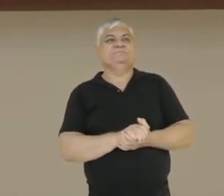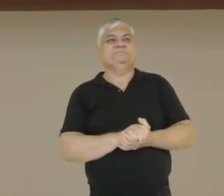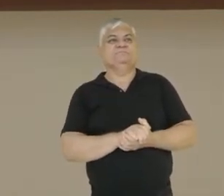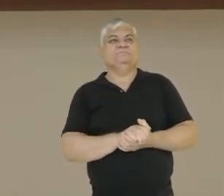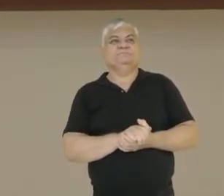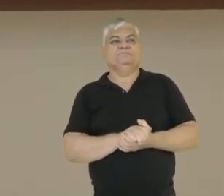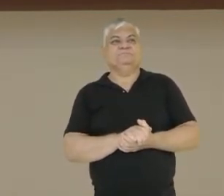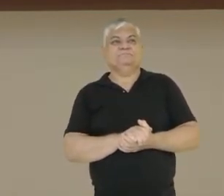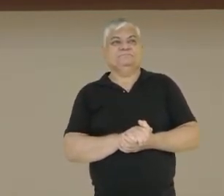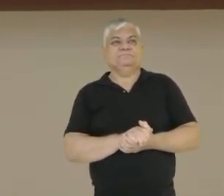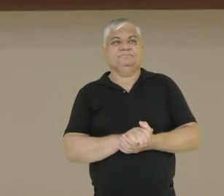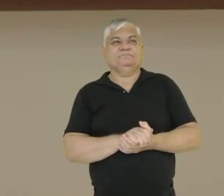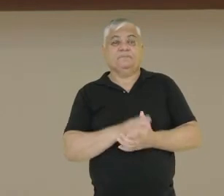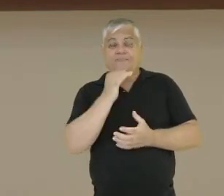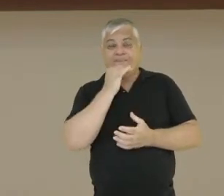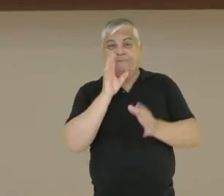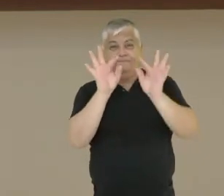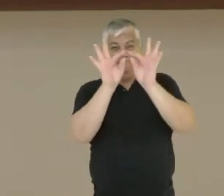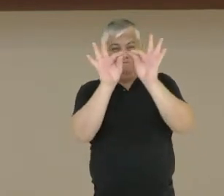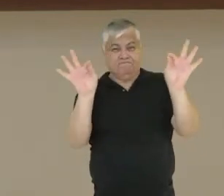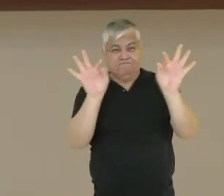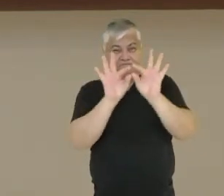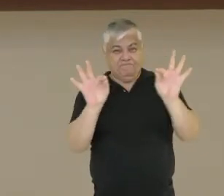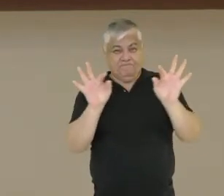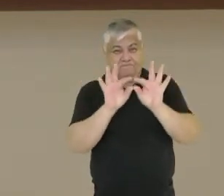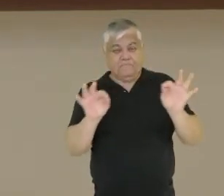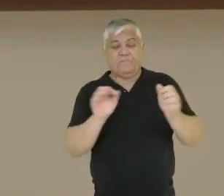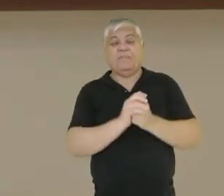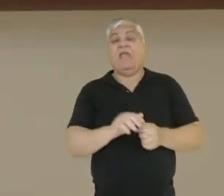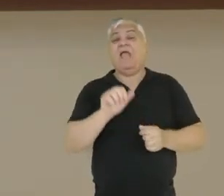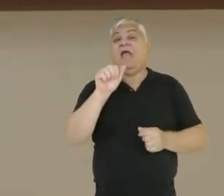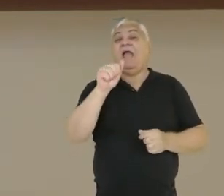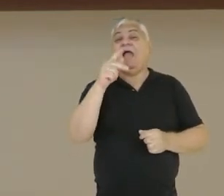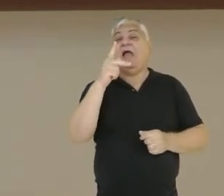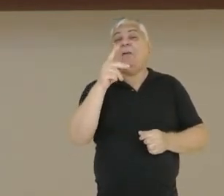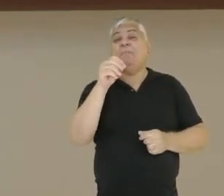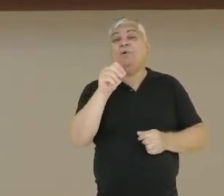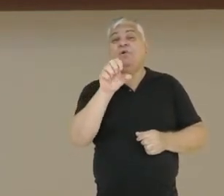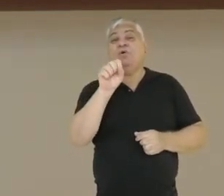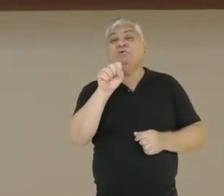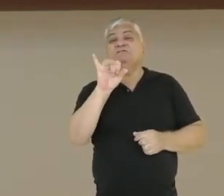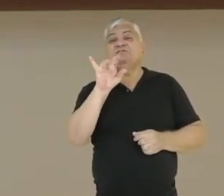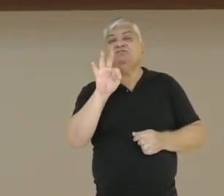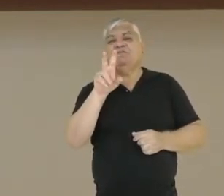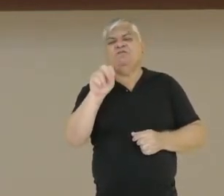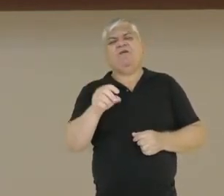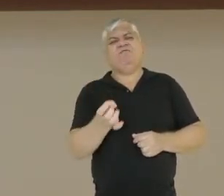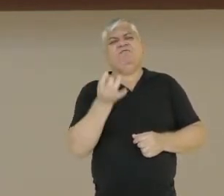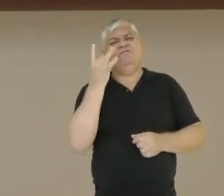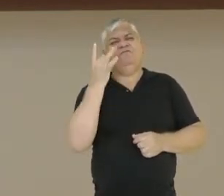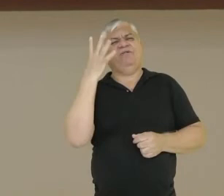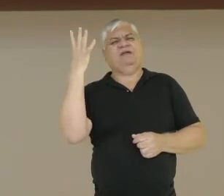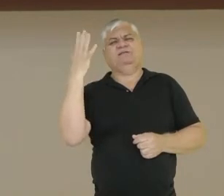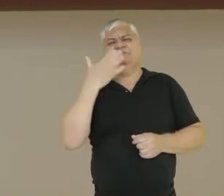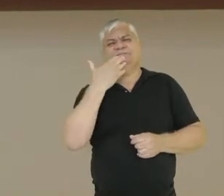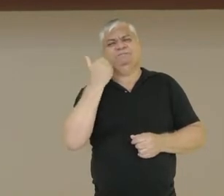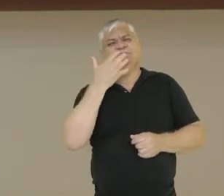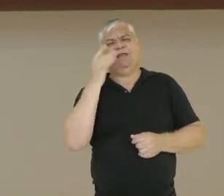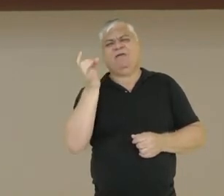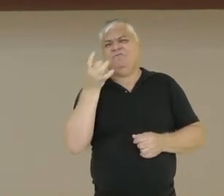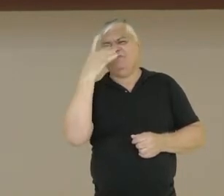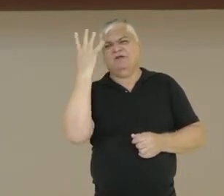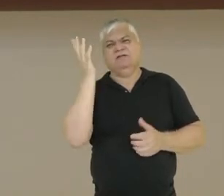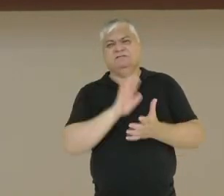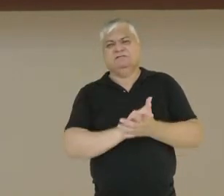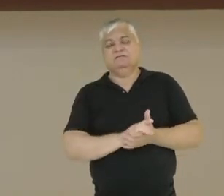A oração subordinada substantiva apositiva é a mais fácil de todas. É muito fácil, muito fácil. Se você